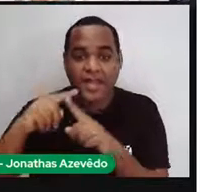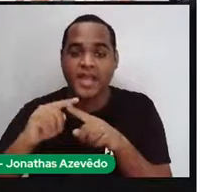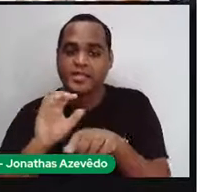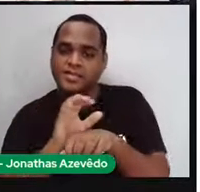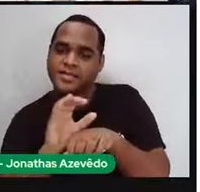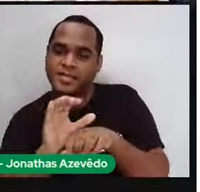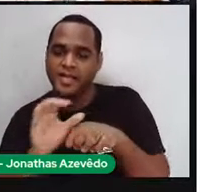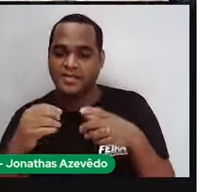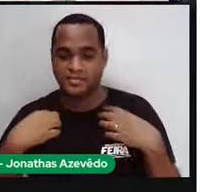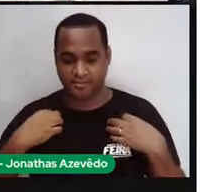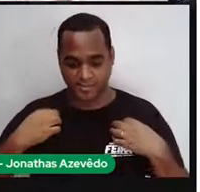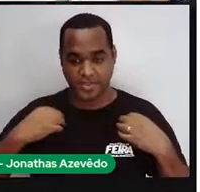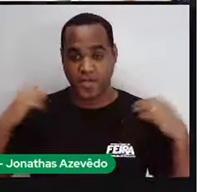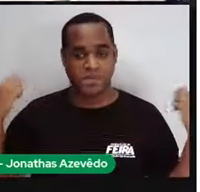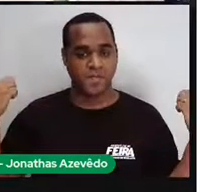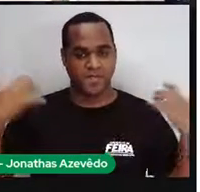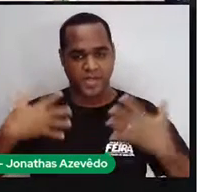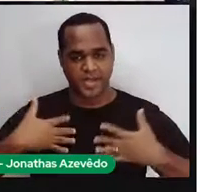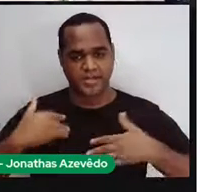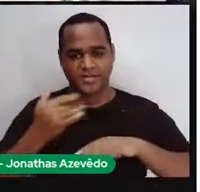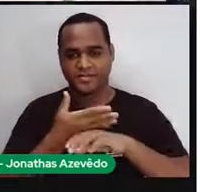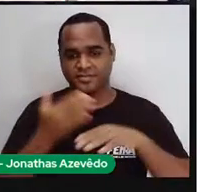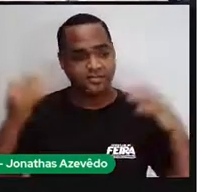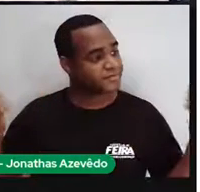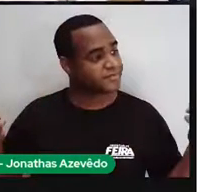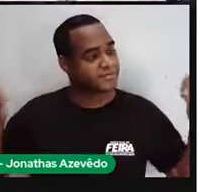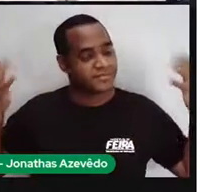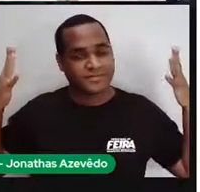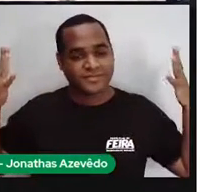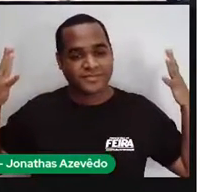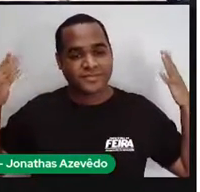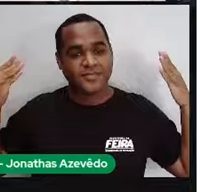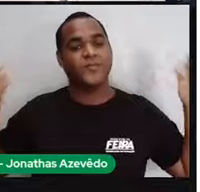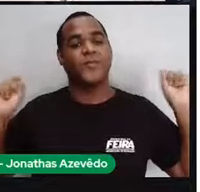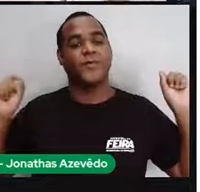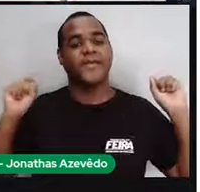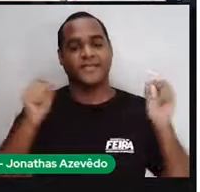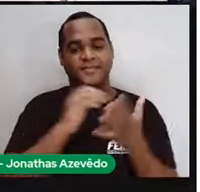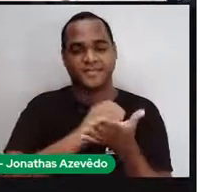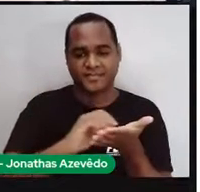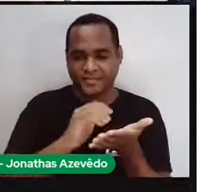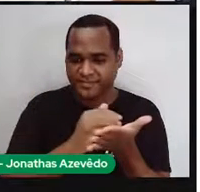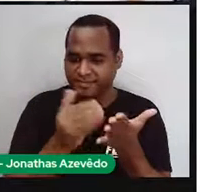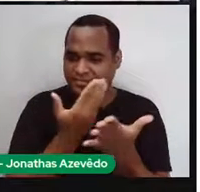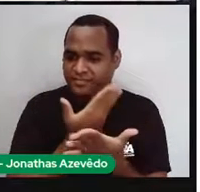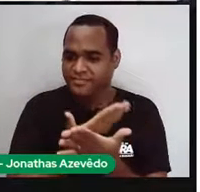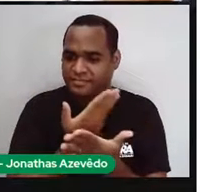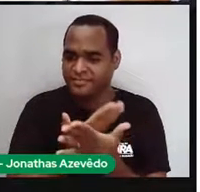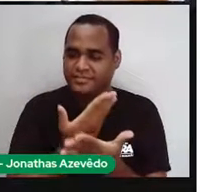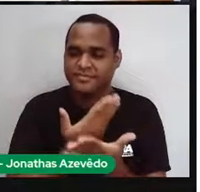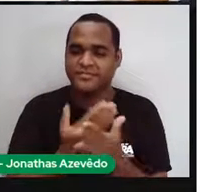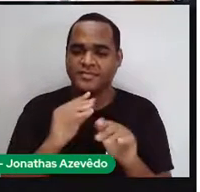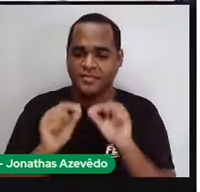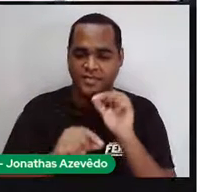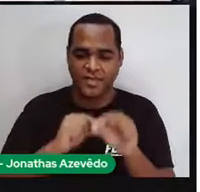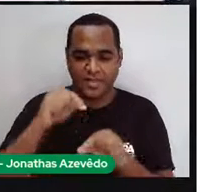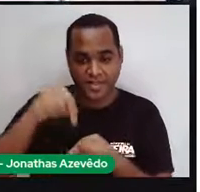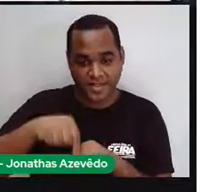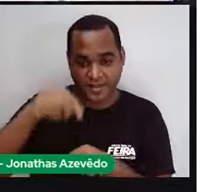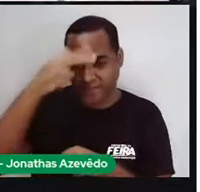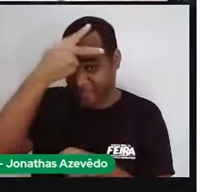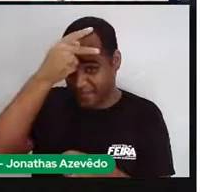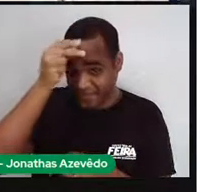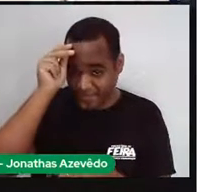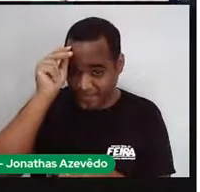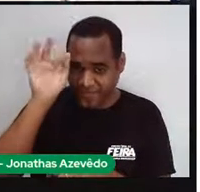por cima um jaleco branco e atrás de mim tem um cartaz na Secretaria Municipal de Educação de Feira de